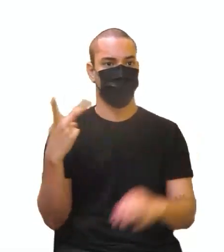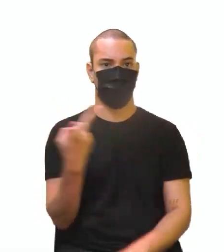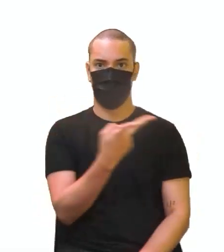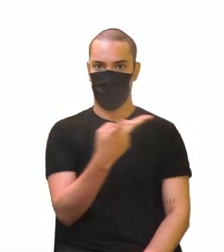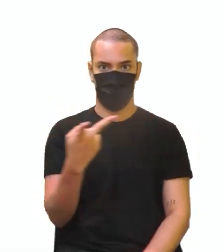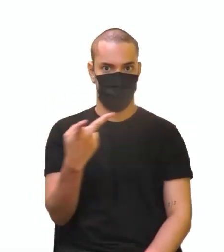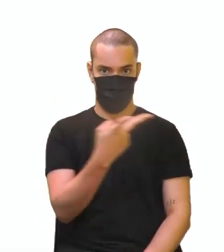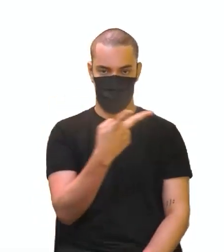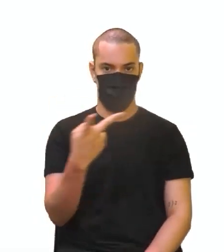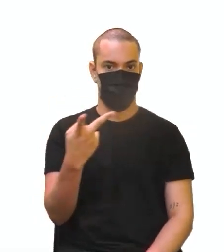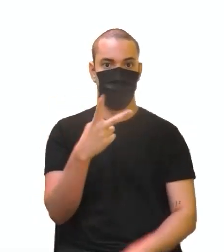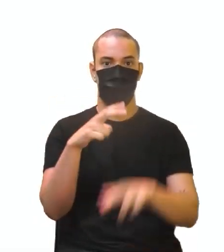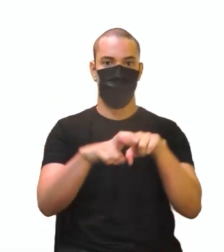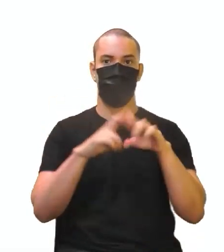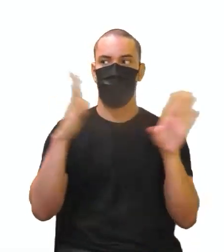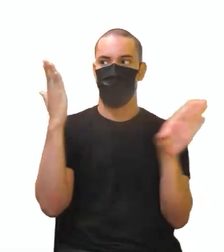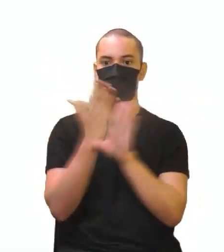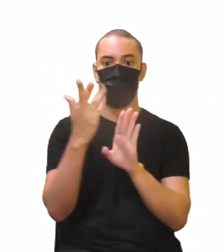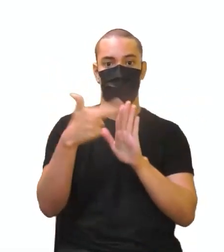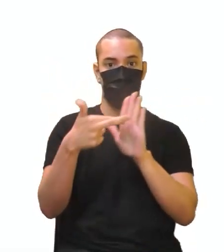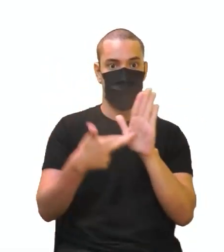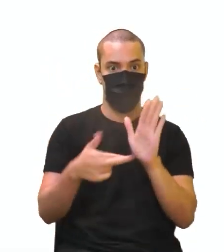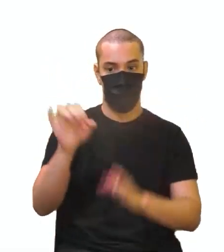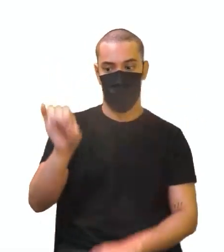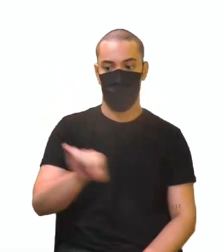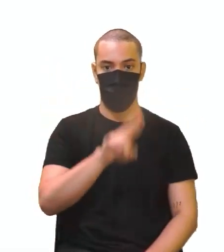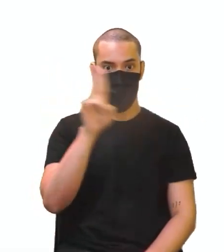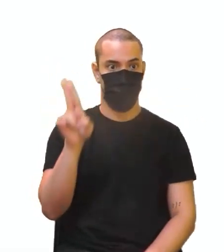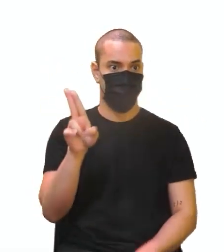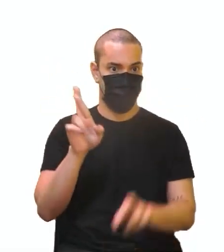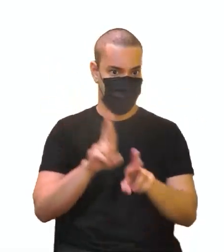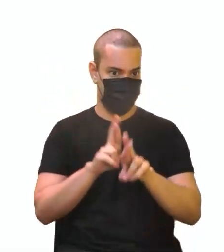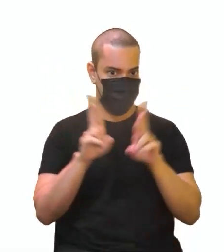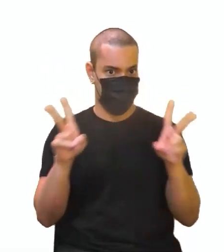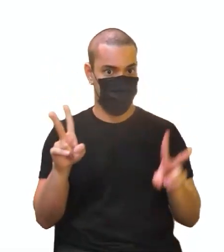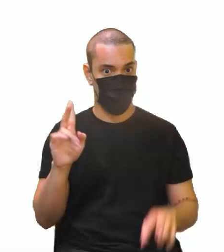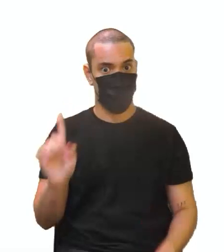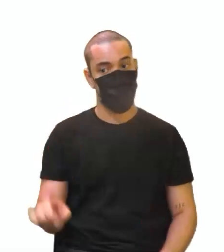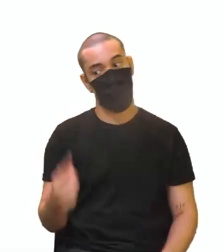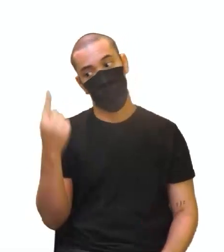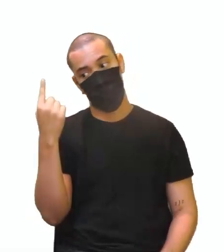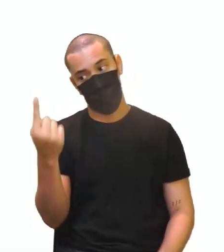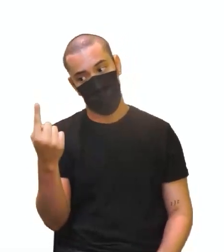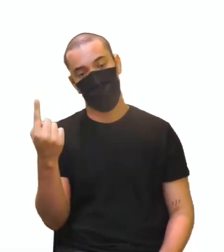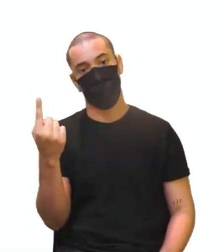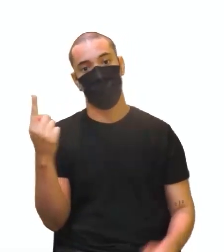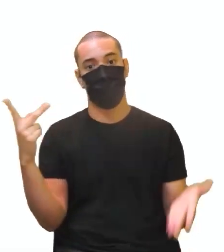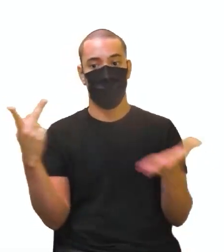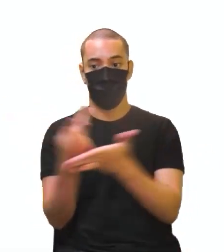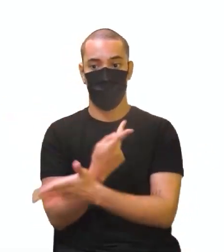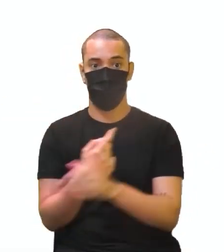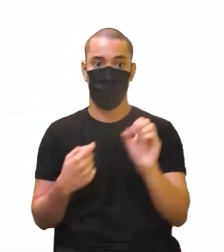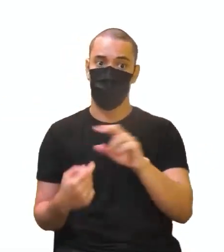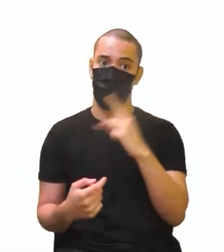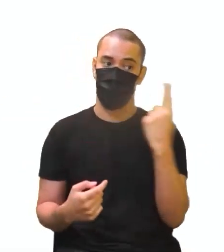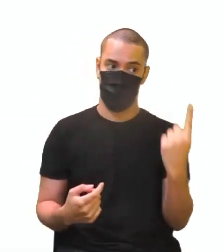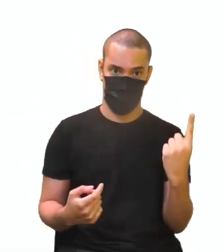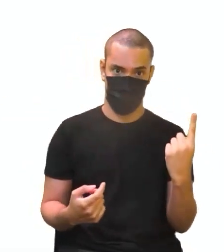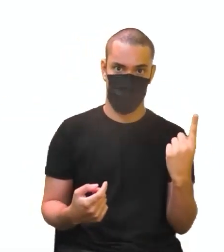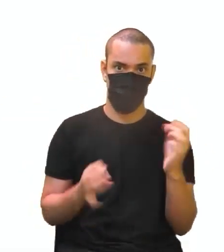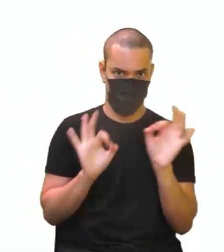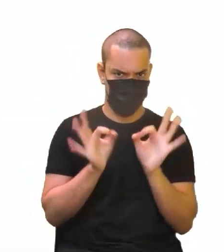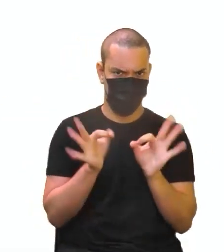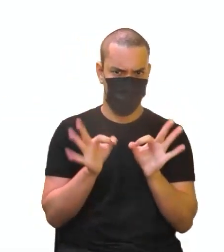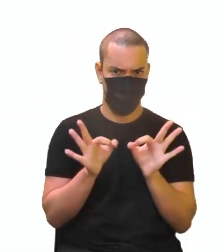outro, entendeu? No caso da regra do ou, é diferente, né? Ou vai dar um acontecimento ou outro. Tá